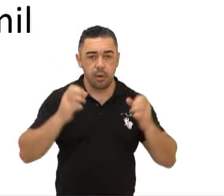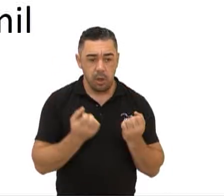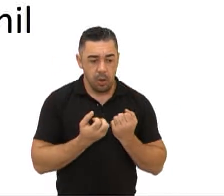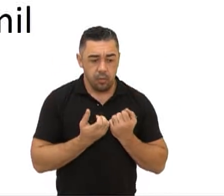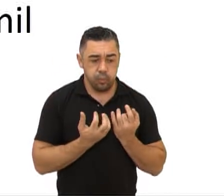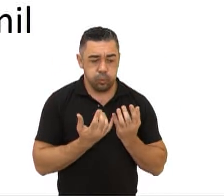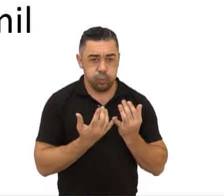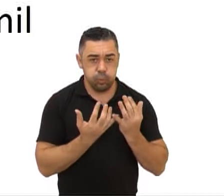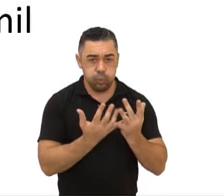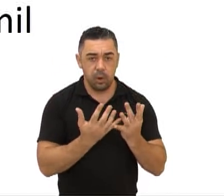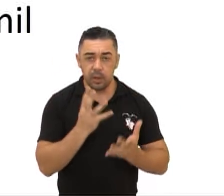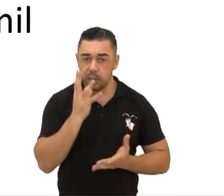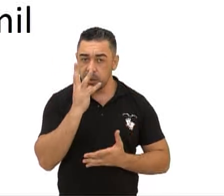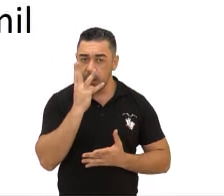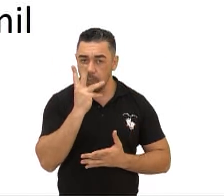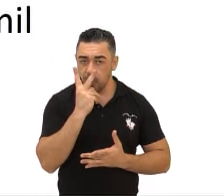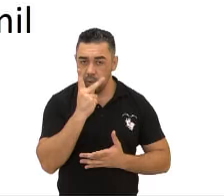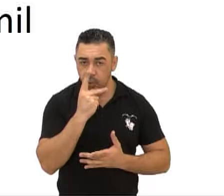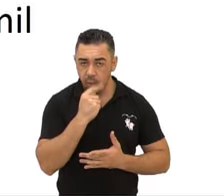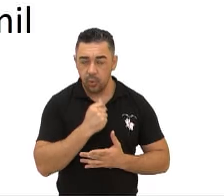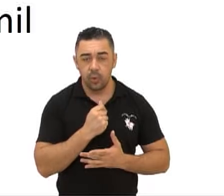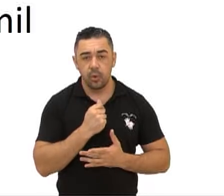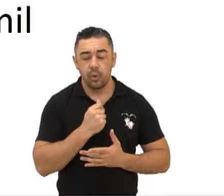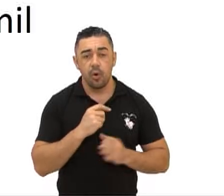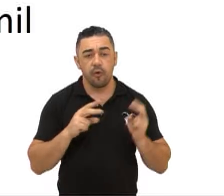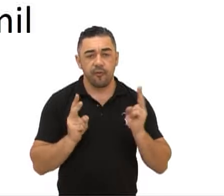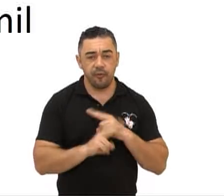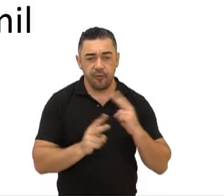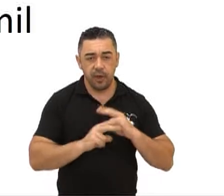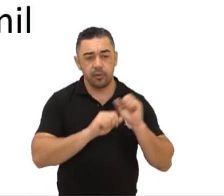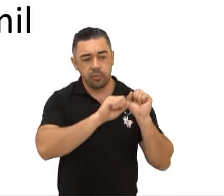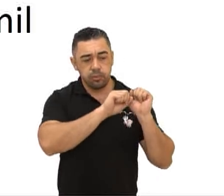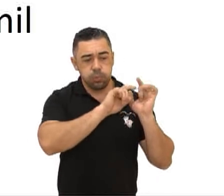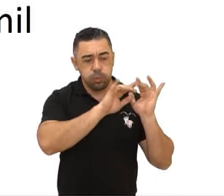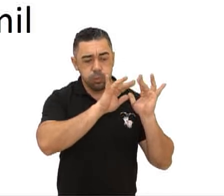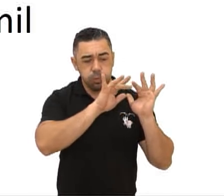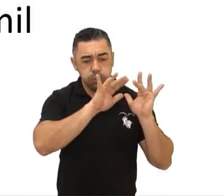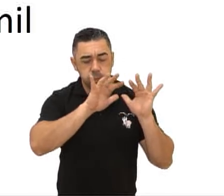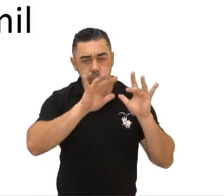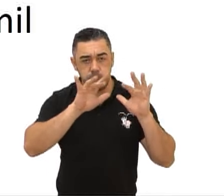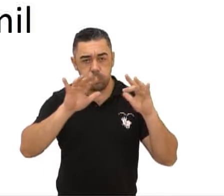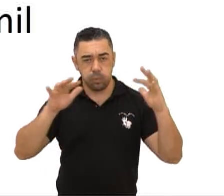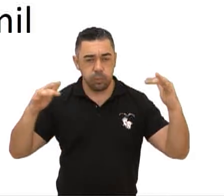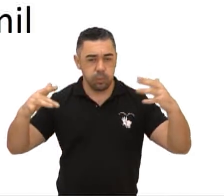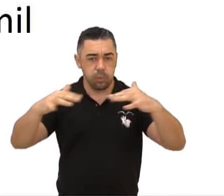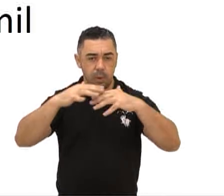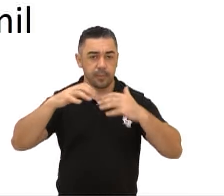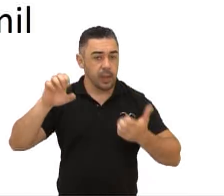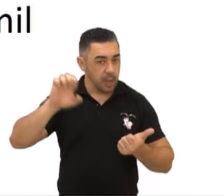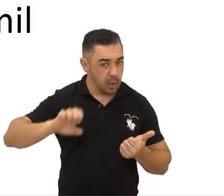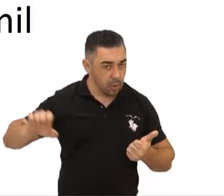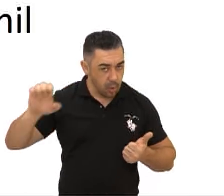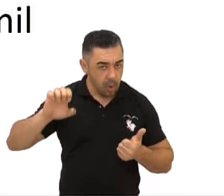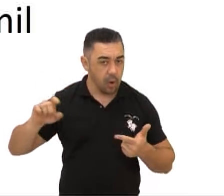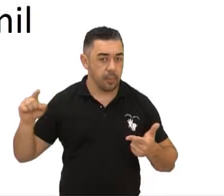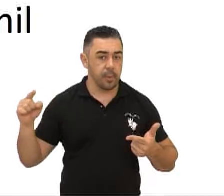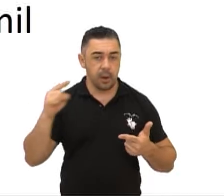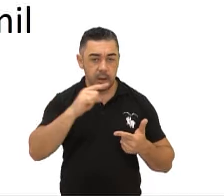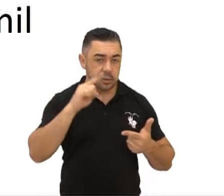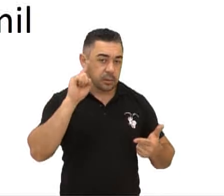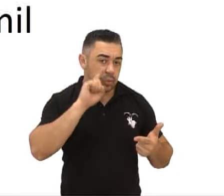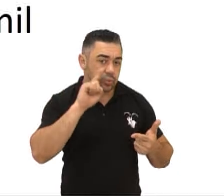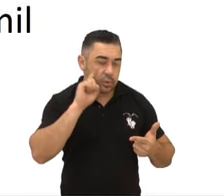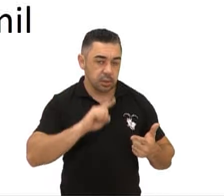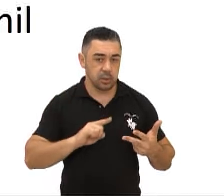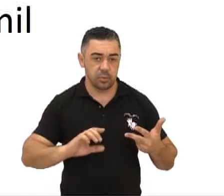depois da explosão, durou vários dias. O vento levou o material radioativo que se espalhou pela Europa, chegou nos Estados Unidos, no Canadá.